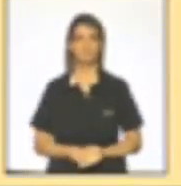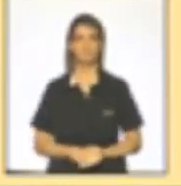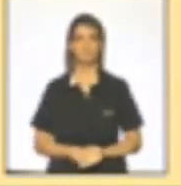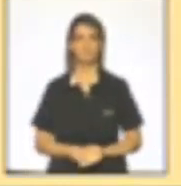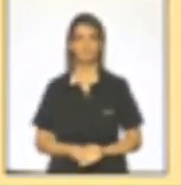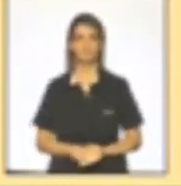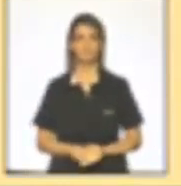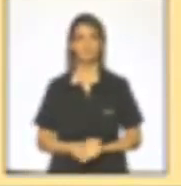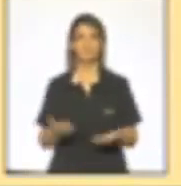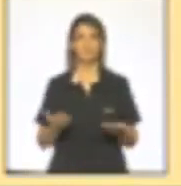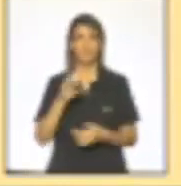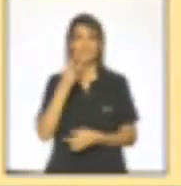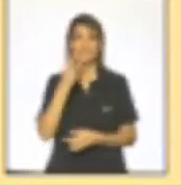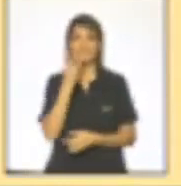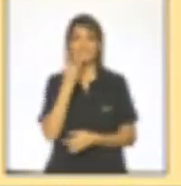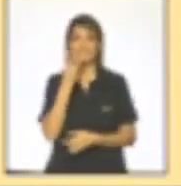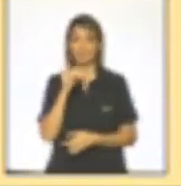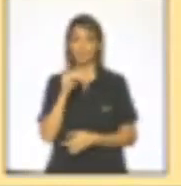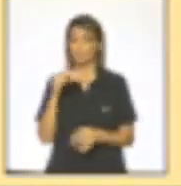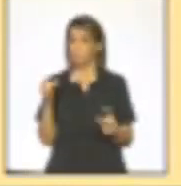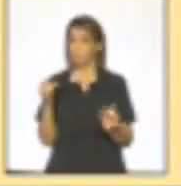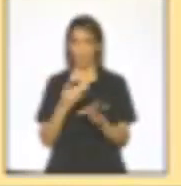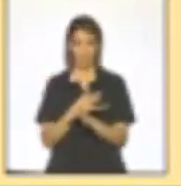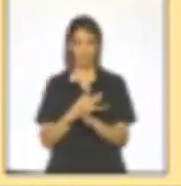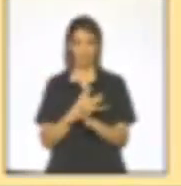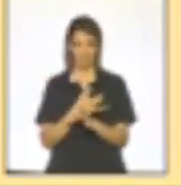E passaram 3 minutos.